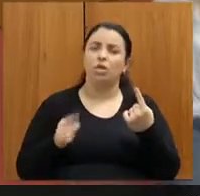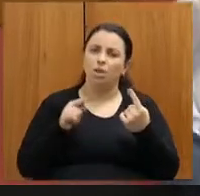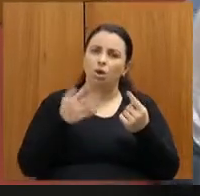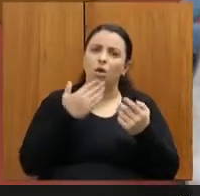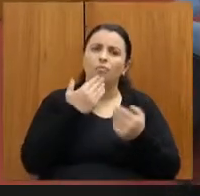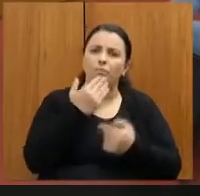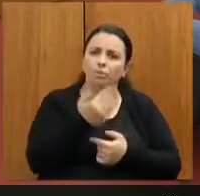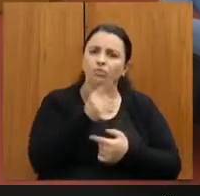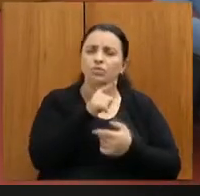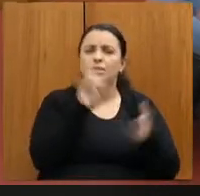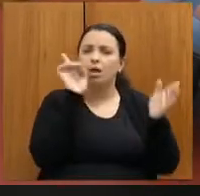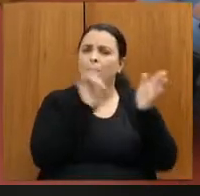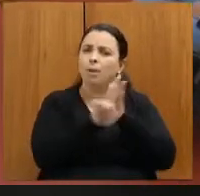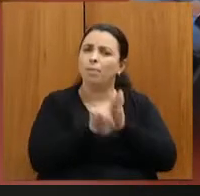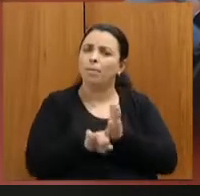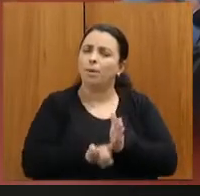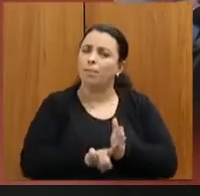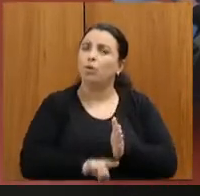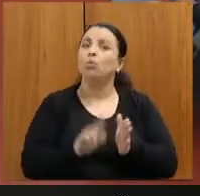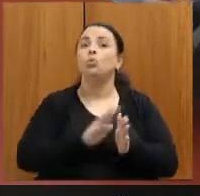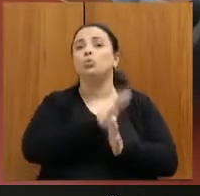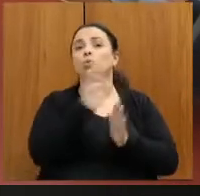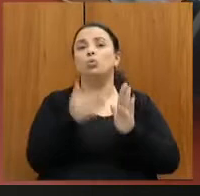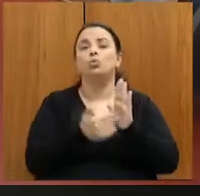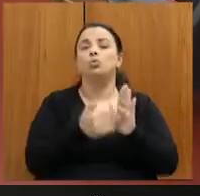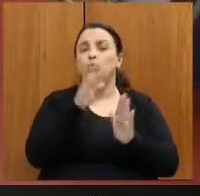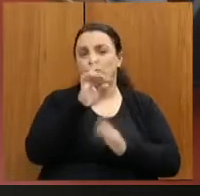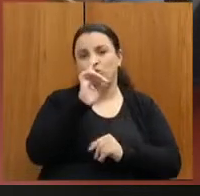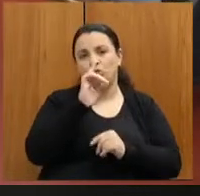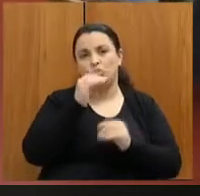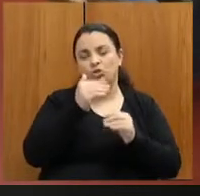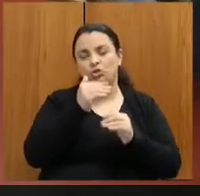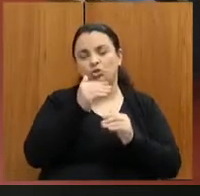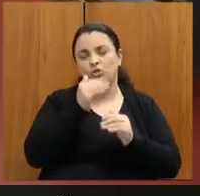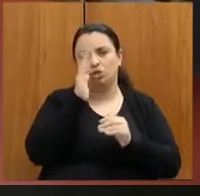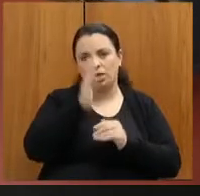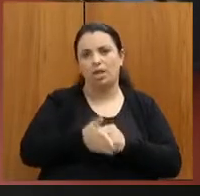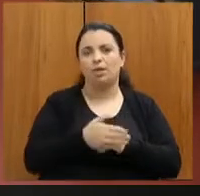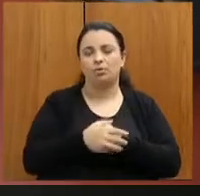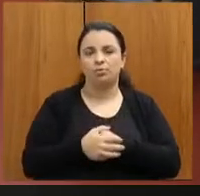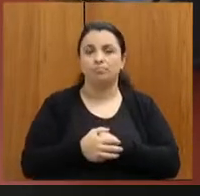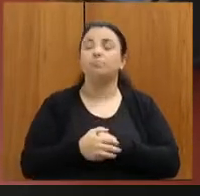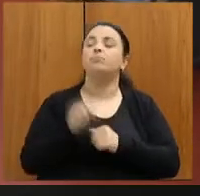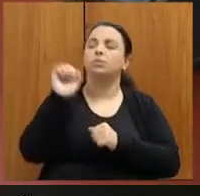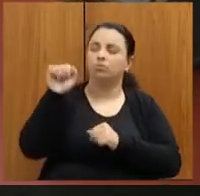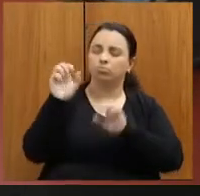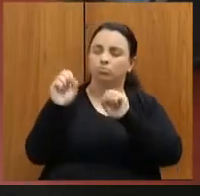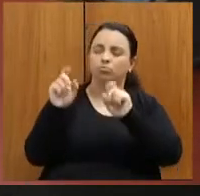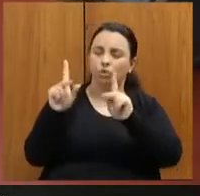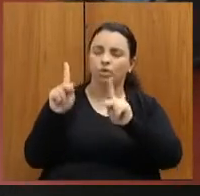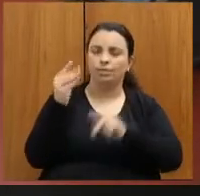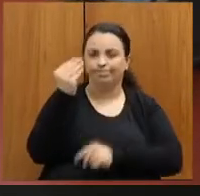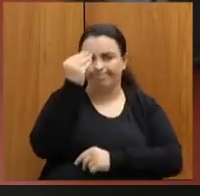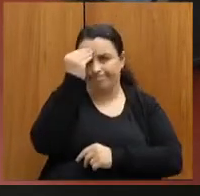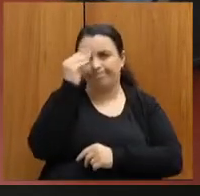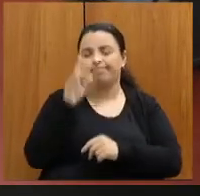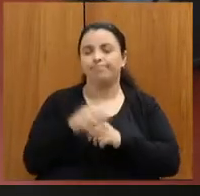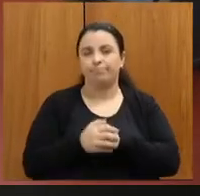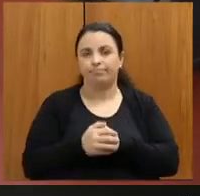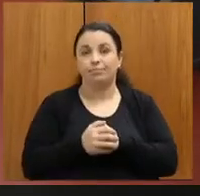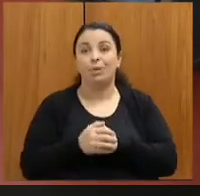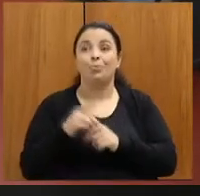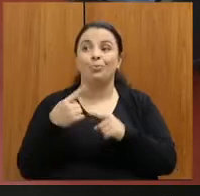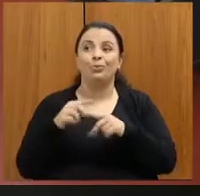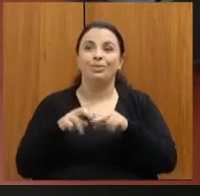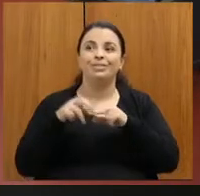fizesse todo sem perguntas para responder também vou fazer seu presente prato causa do tempo dos outros deputados que estão